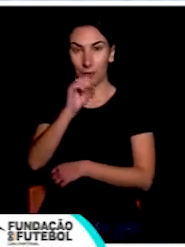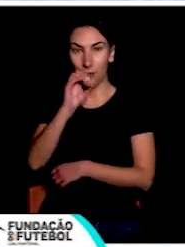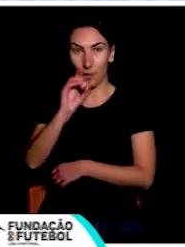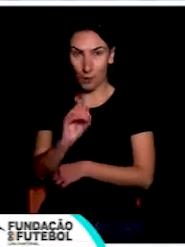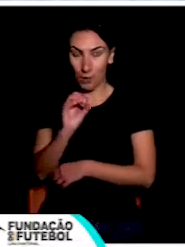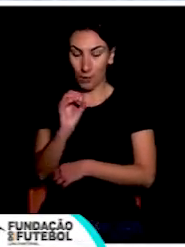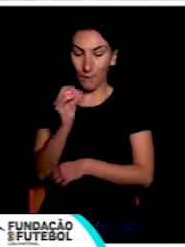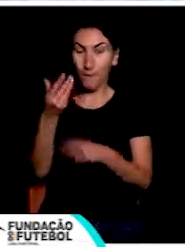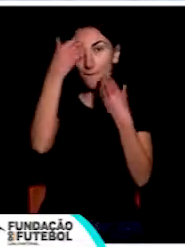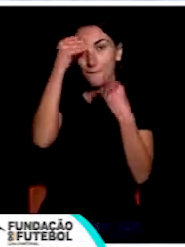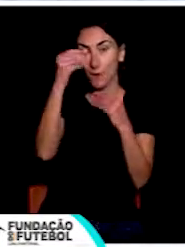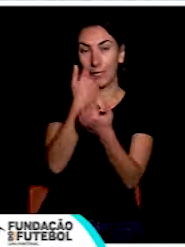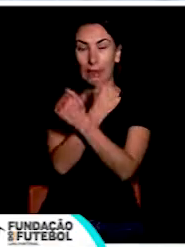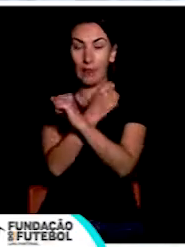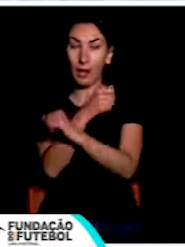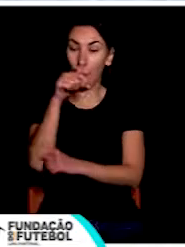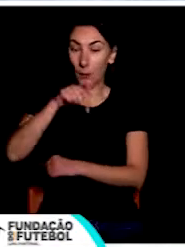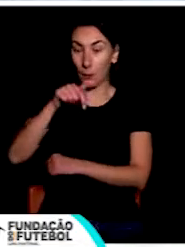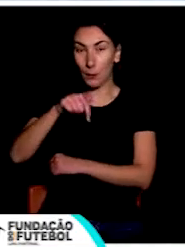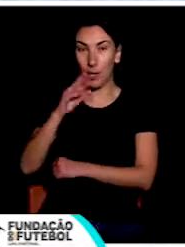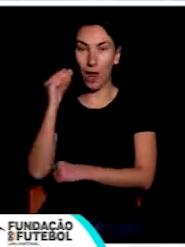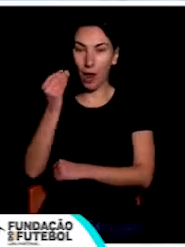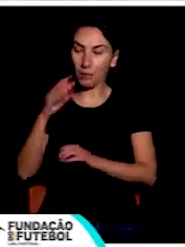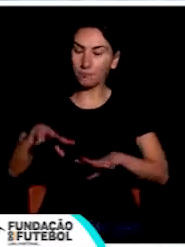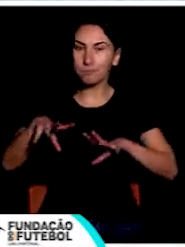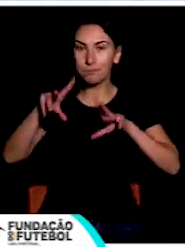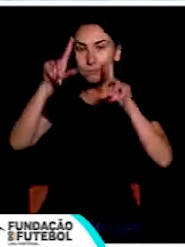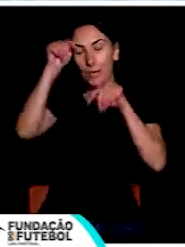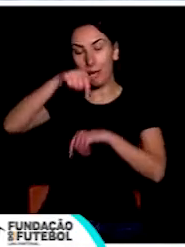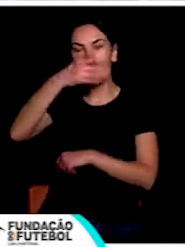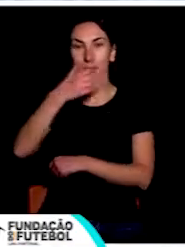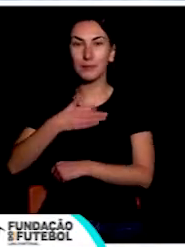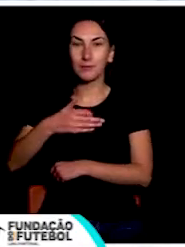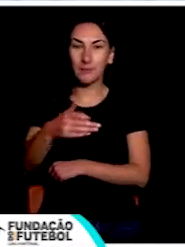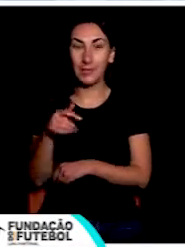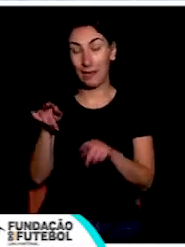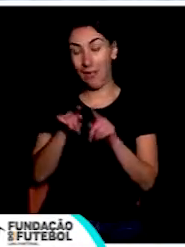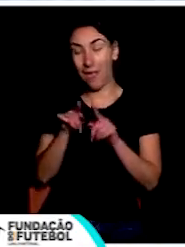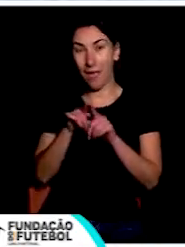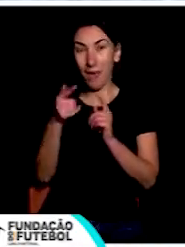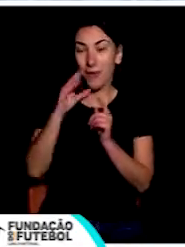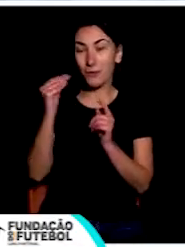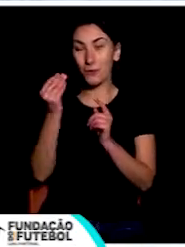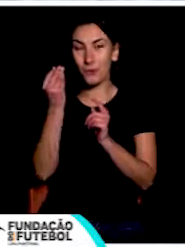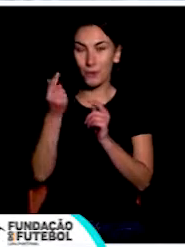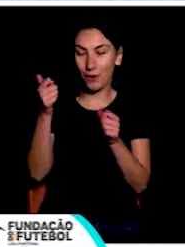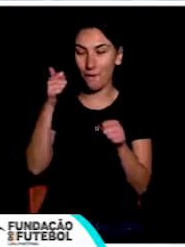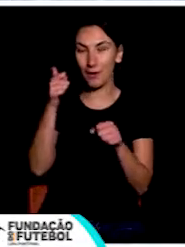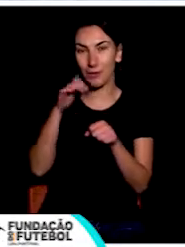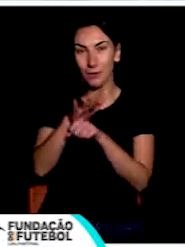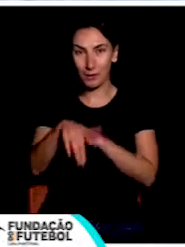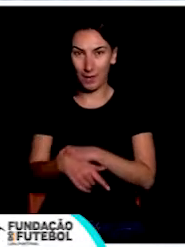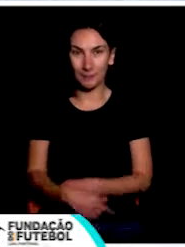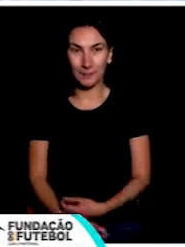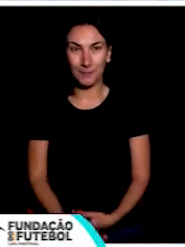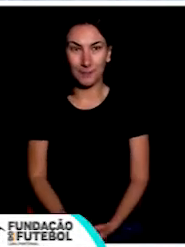Diogo Gomes, produto da formação do Leixões, é o nosso jovem ascensão esta semana, mais um bebé do mar a despontar